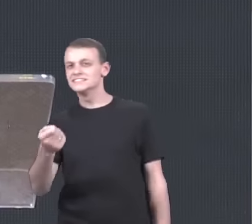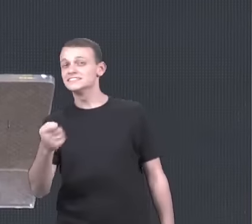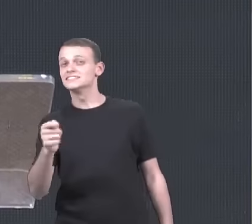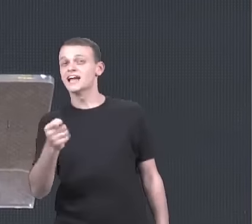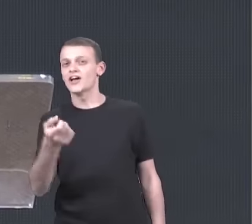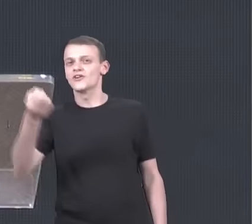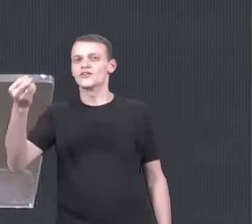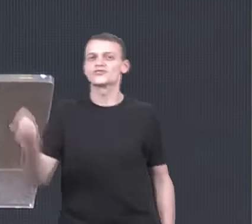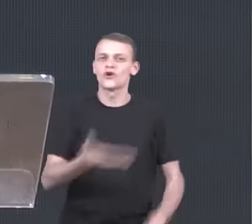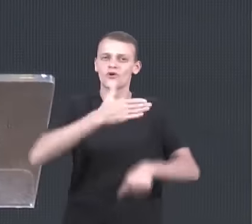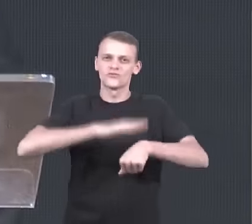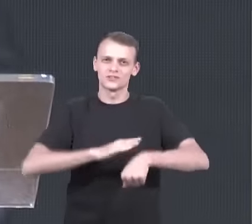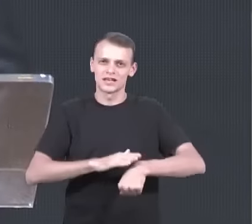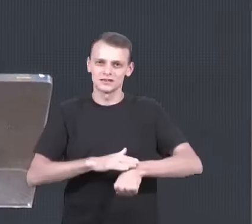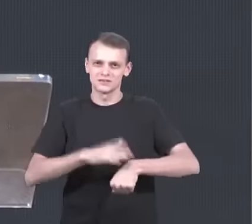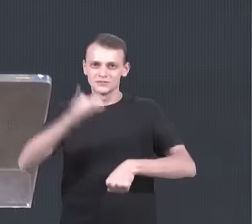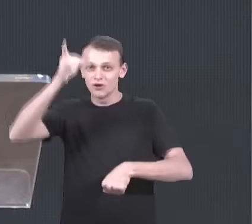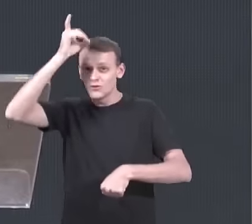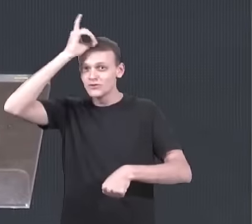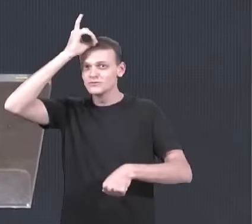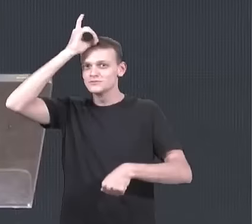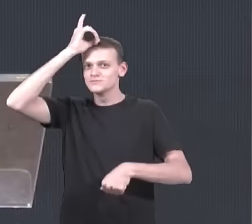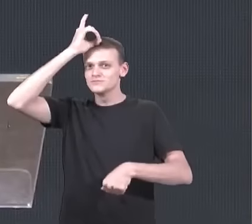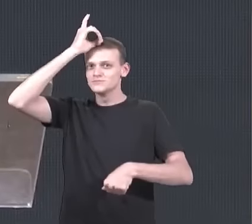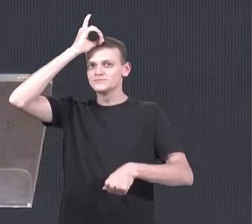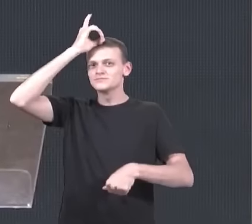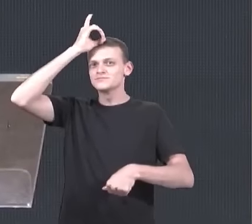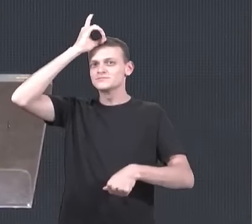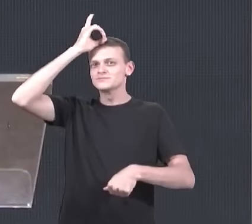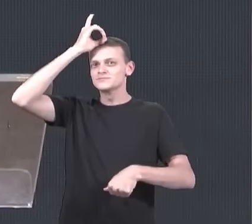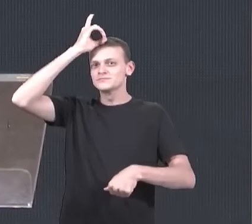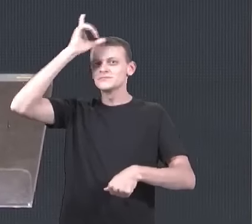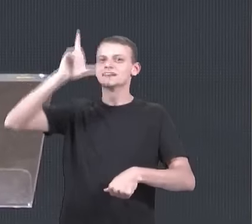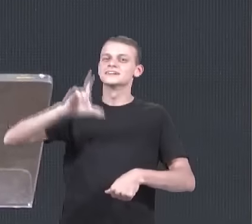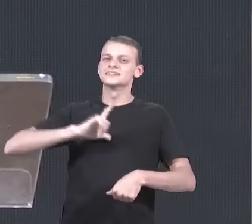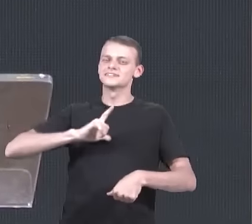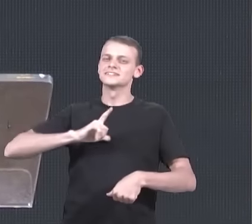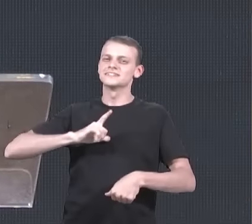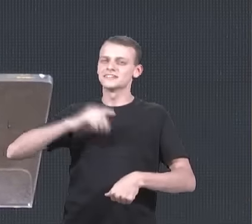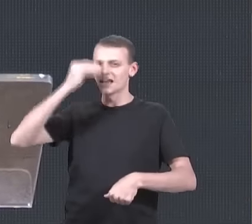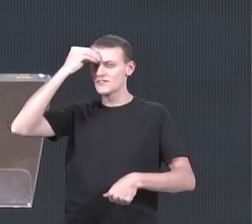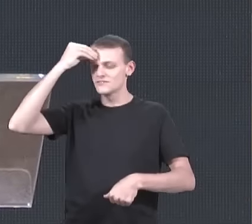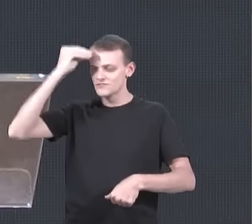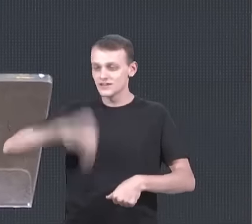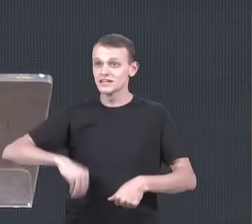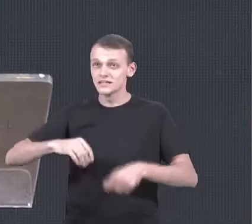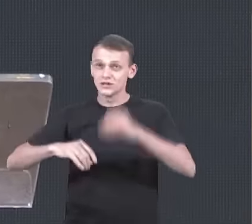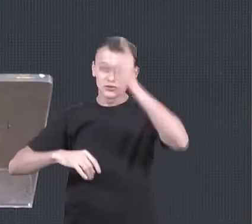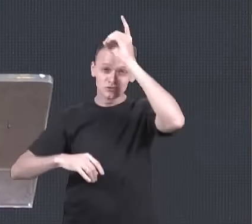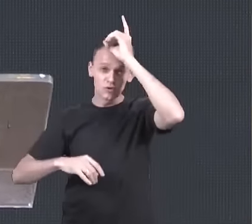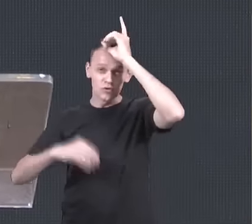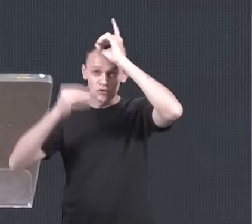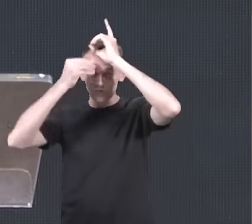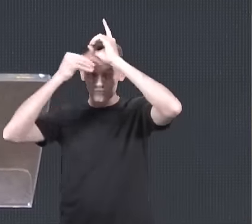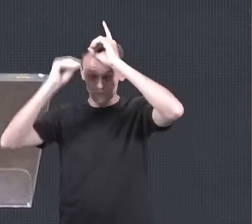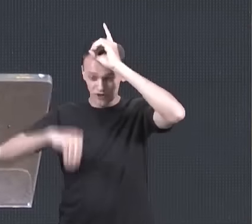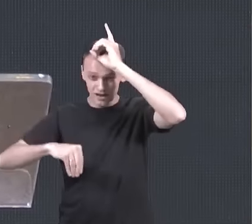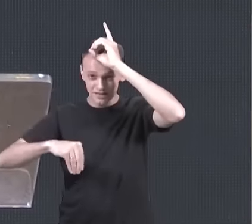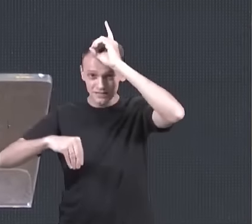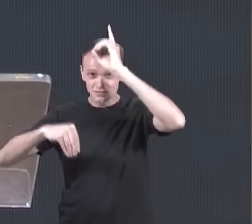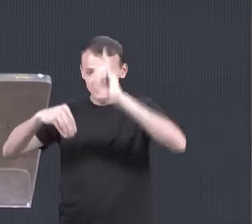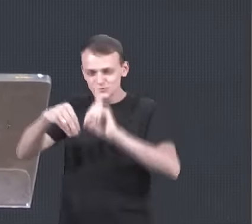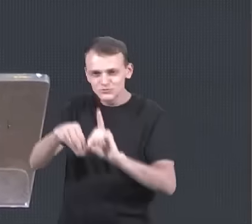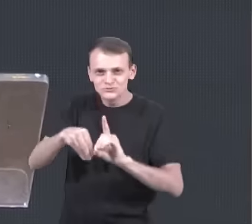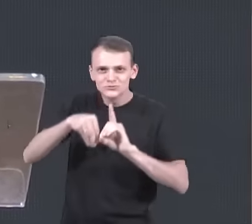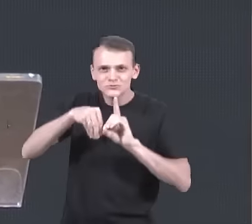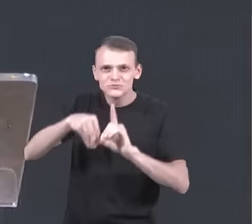temporada. Seus dons e as suas fraquezas andam de mãos dadas.